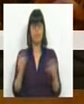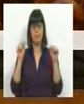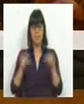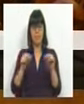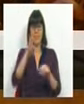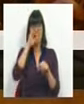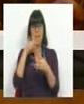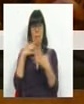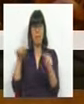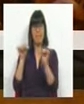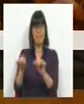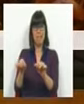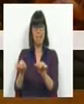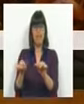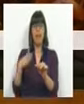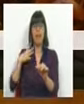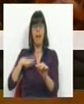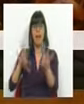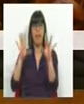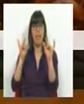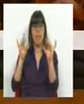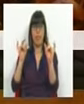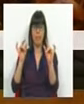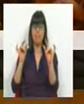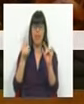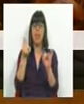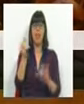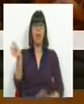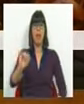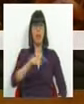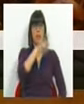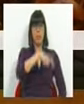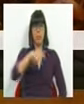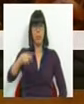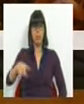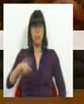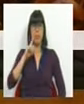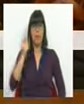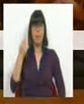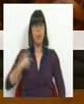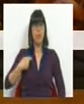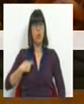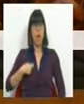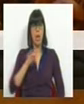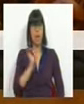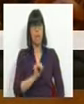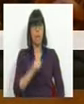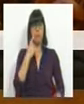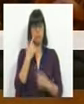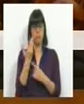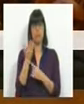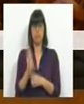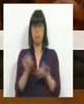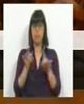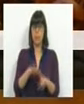este Governo e esta maioria querem brincar com o dinheiro dos contribuintes e dos pensionistas. Demonstrou